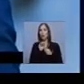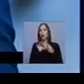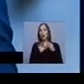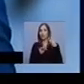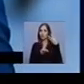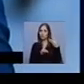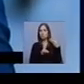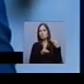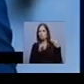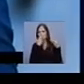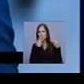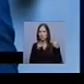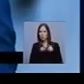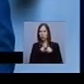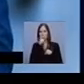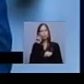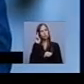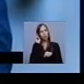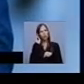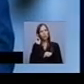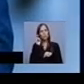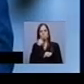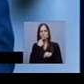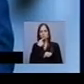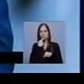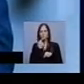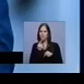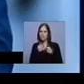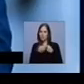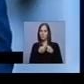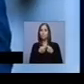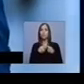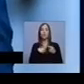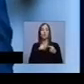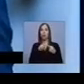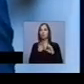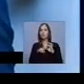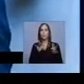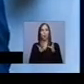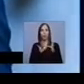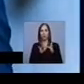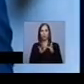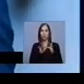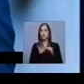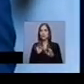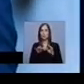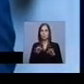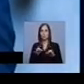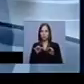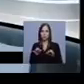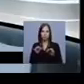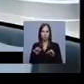com 11 que gastou vão se identificar que a primeira é que é estamos sempre ligados ou seja uma coisa que em inglês negou offline